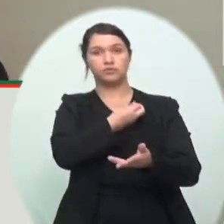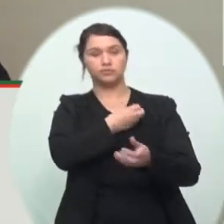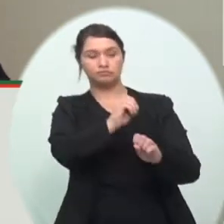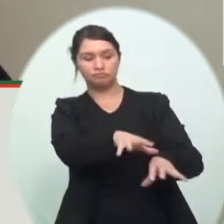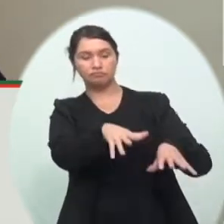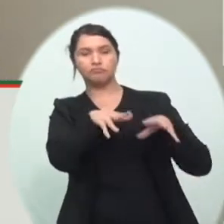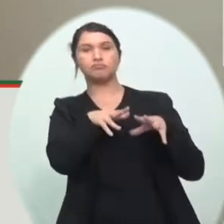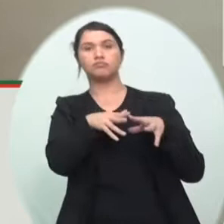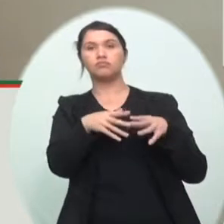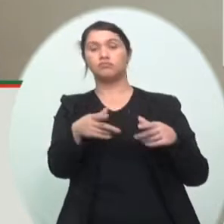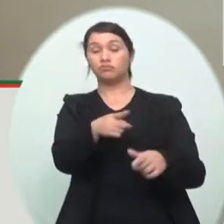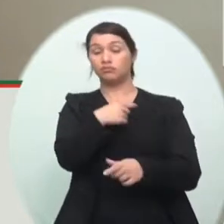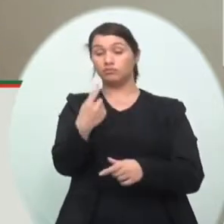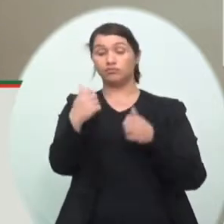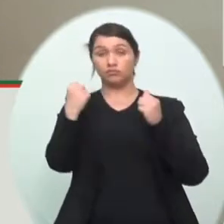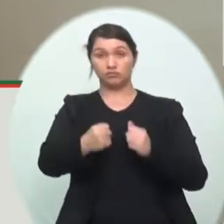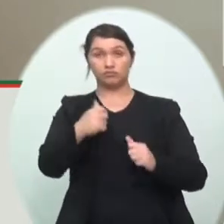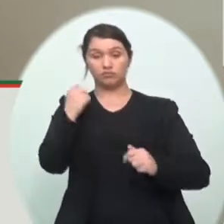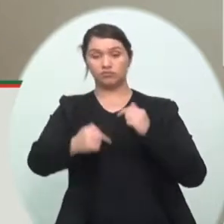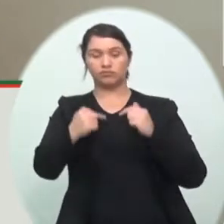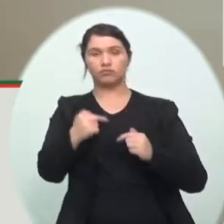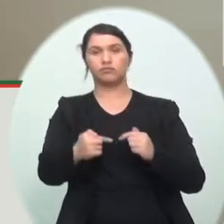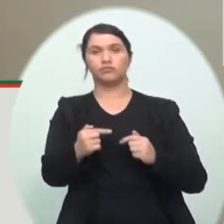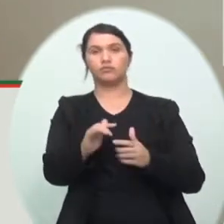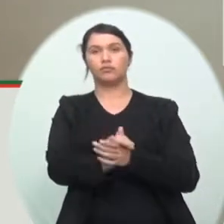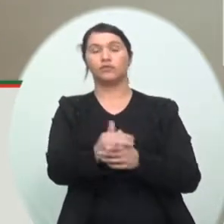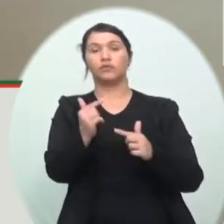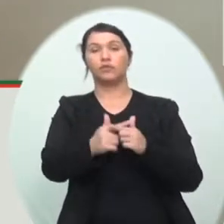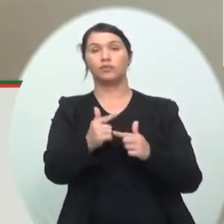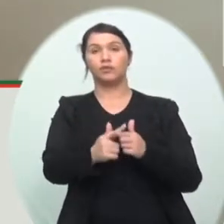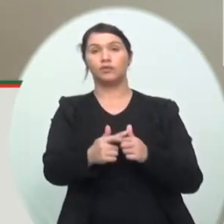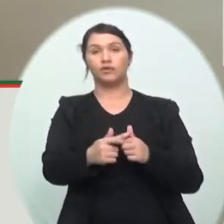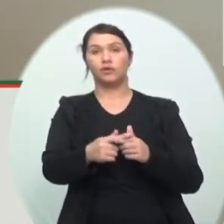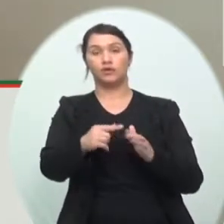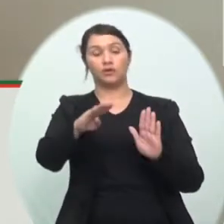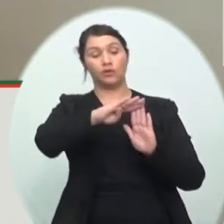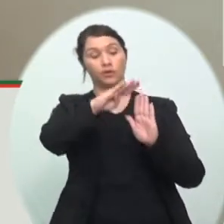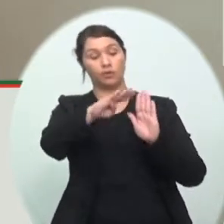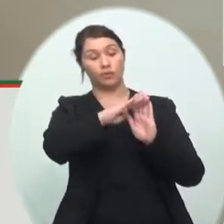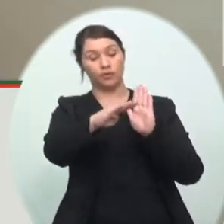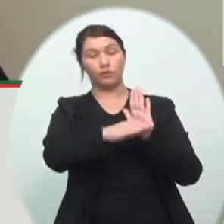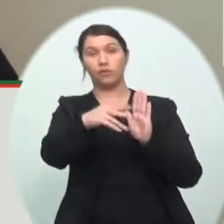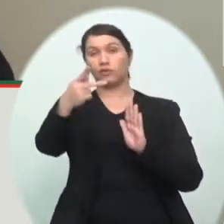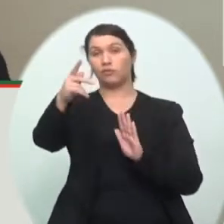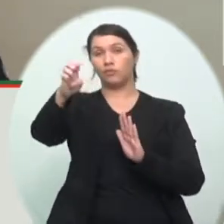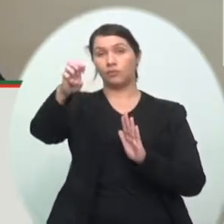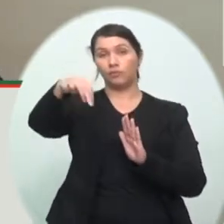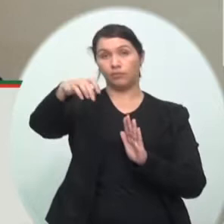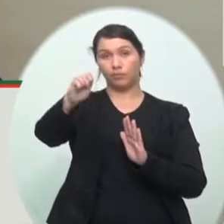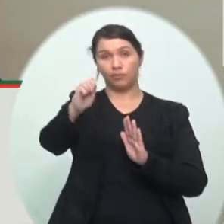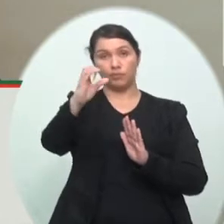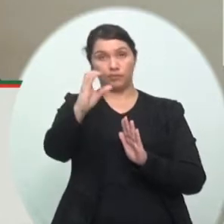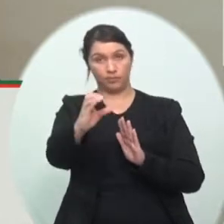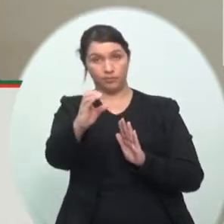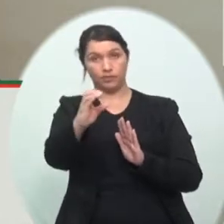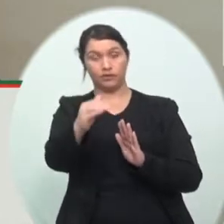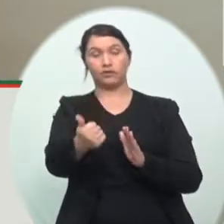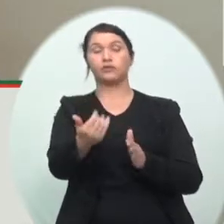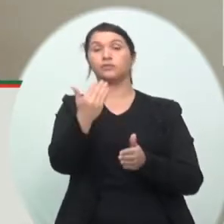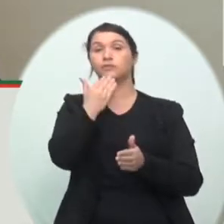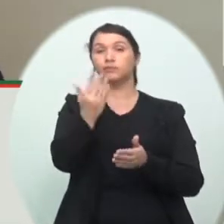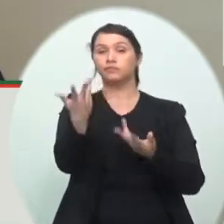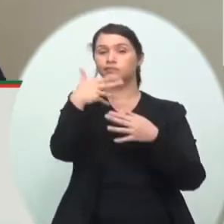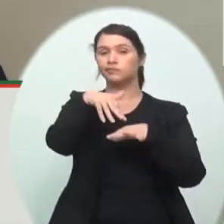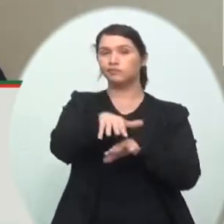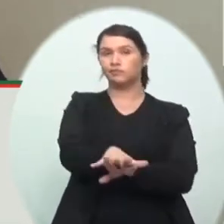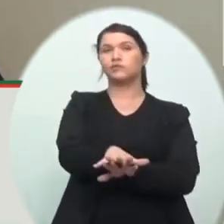possibilidade, senhores vereadores, de incluir no programa do PEMAC todas as higienizadoras